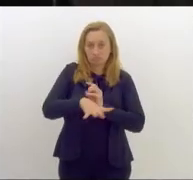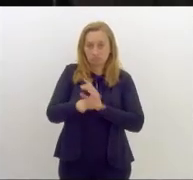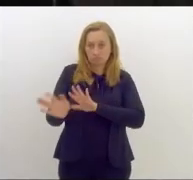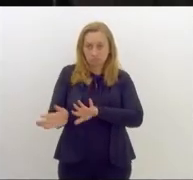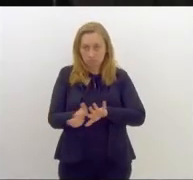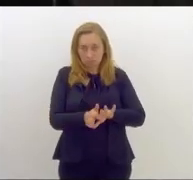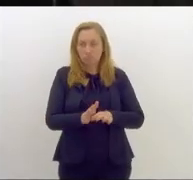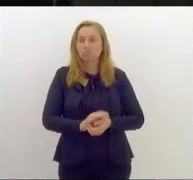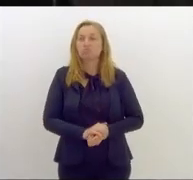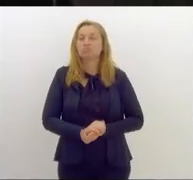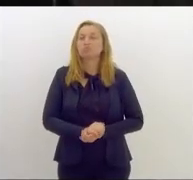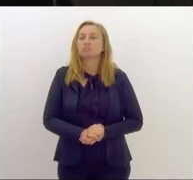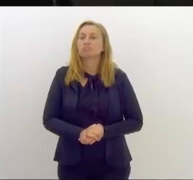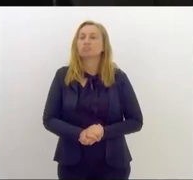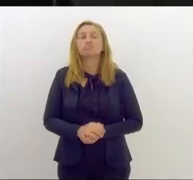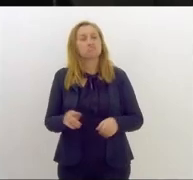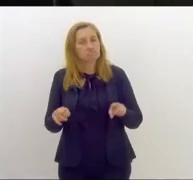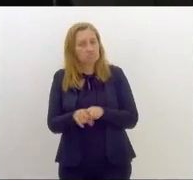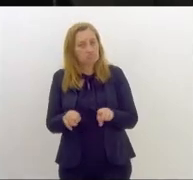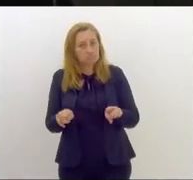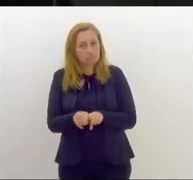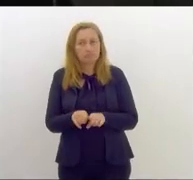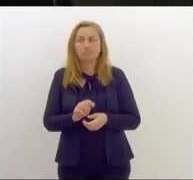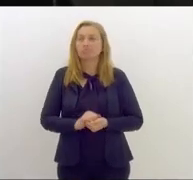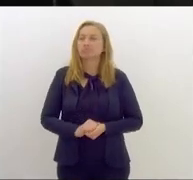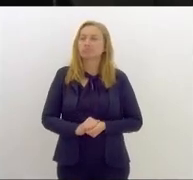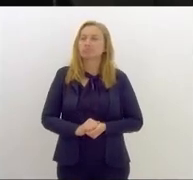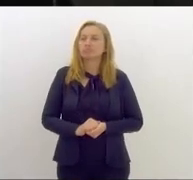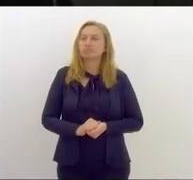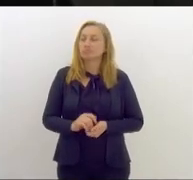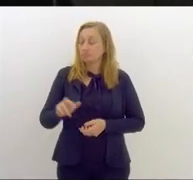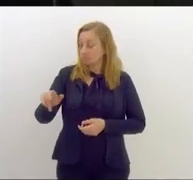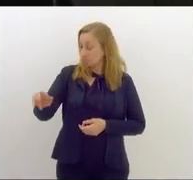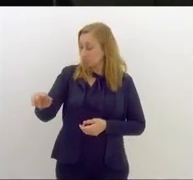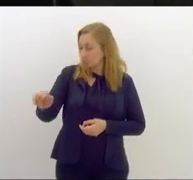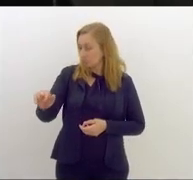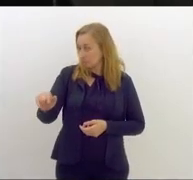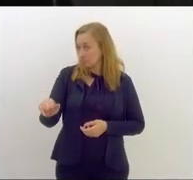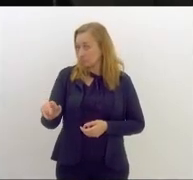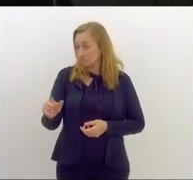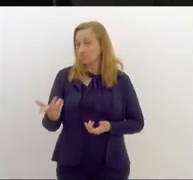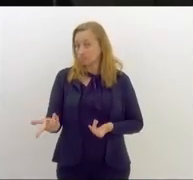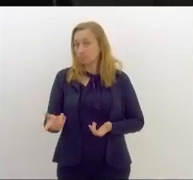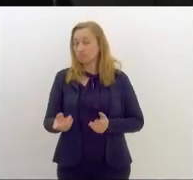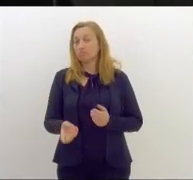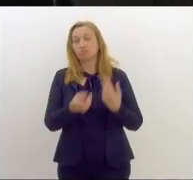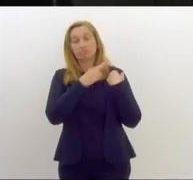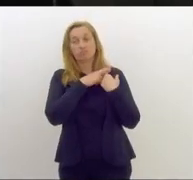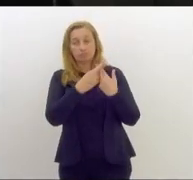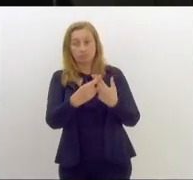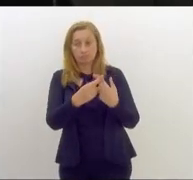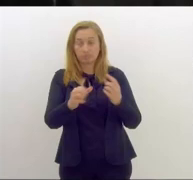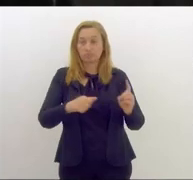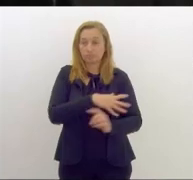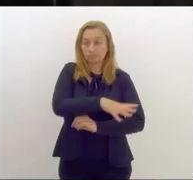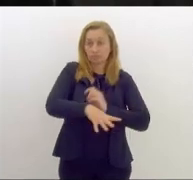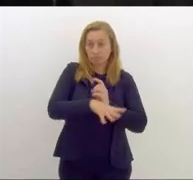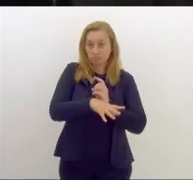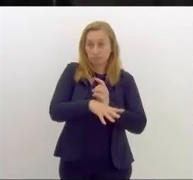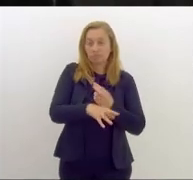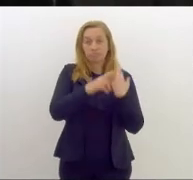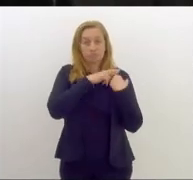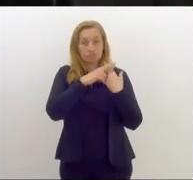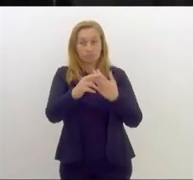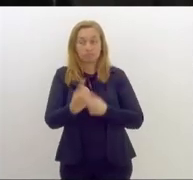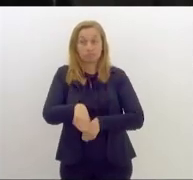diria o senhor que também considero irmãs siamesas a responsabilidade social e responsabilidade fiscal